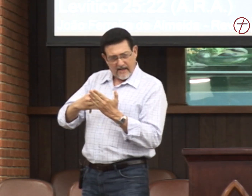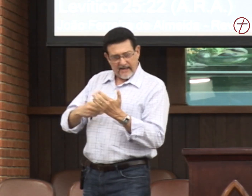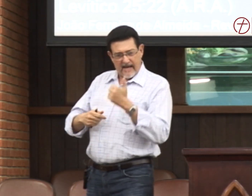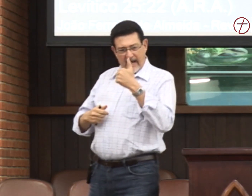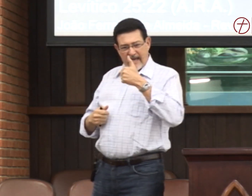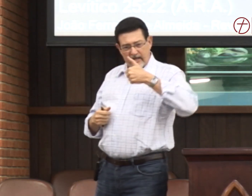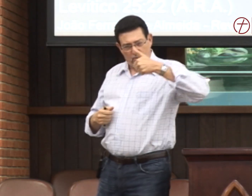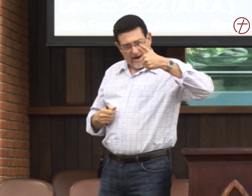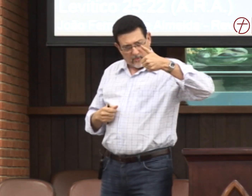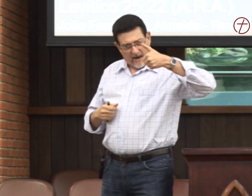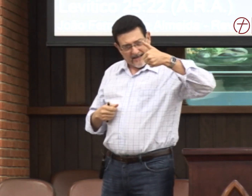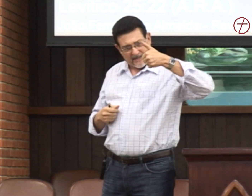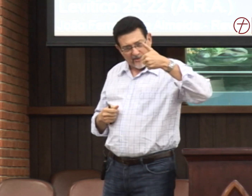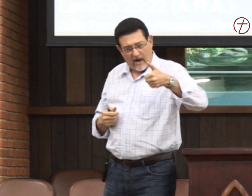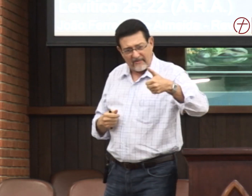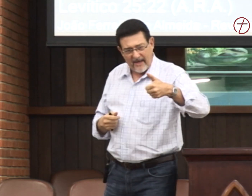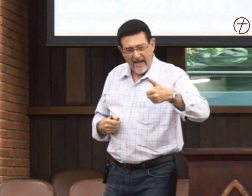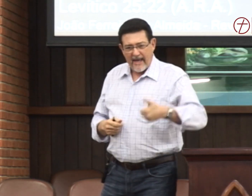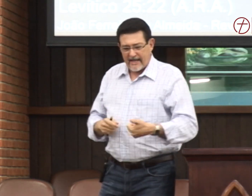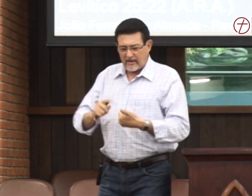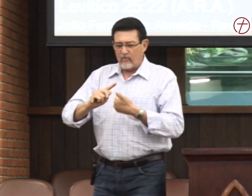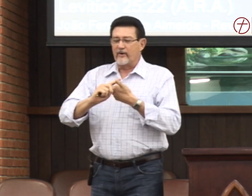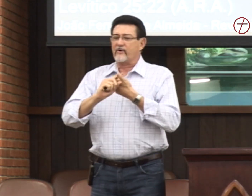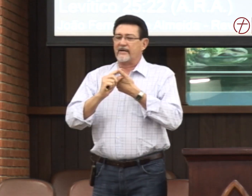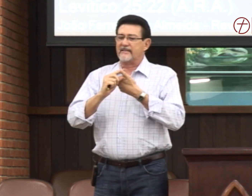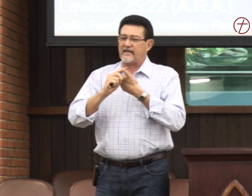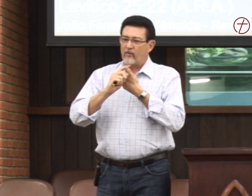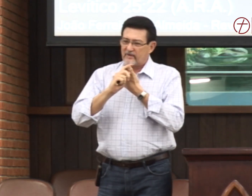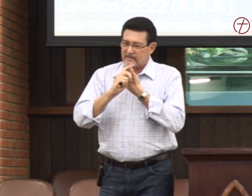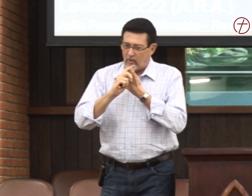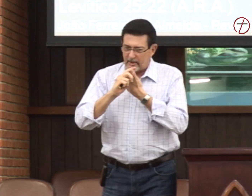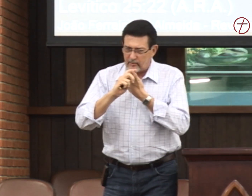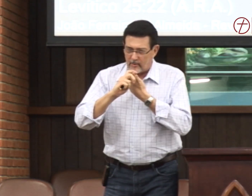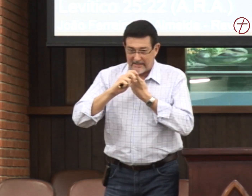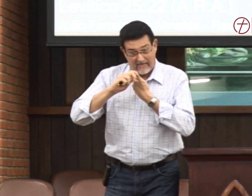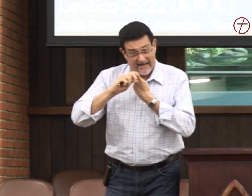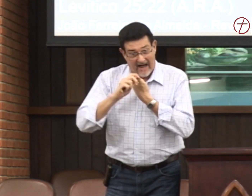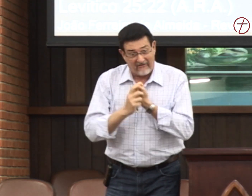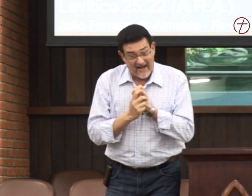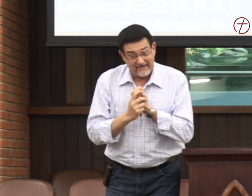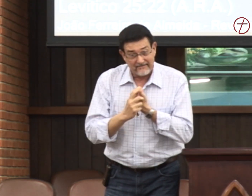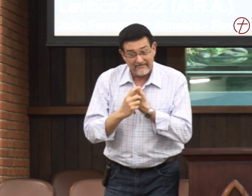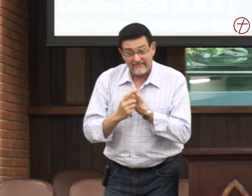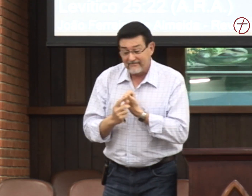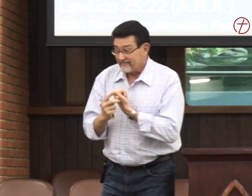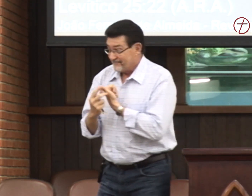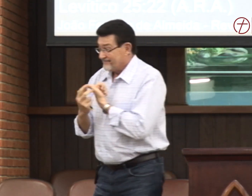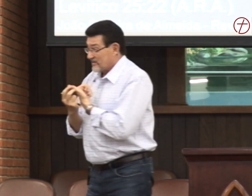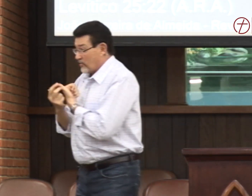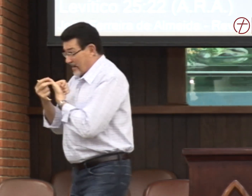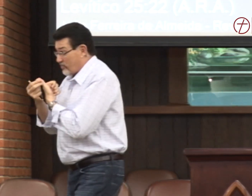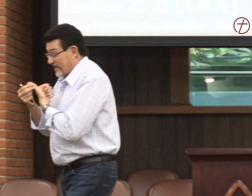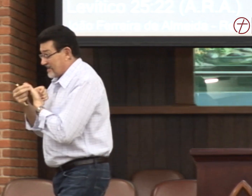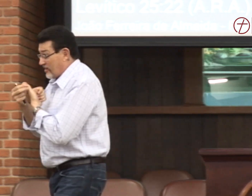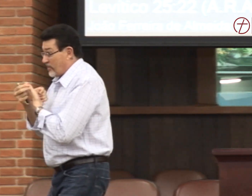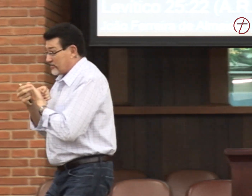e a cair no ano 49 Então o ano 48 eu trabalhava o ano 48